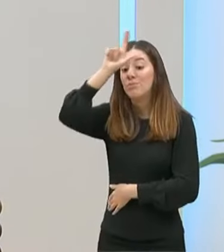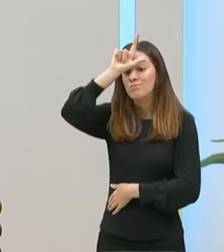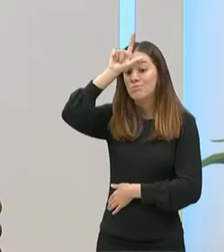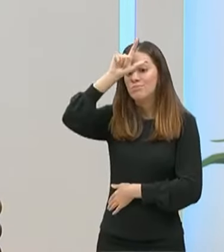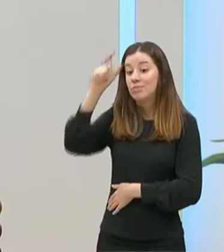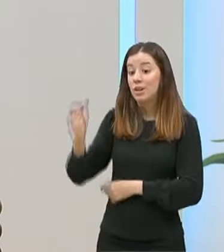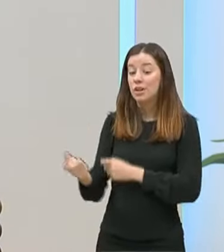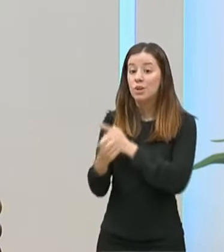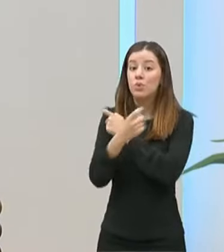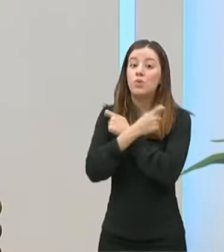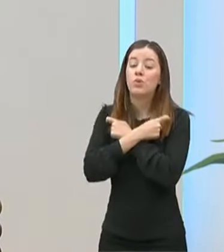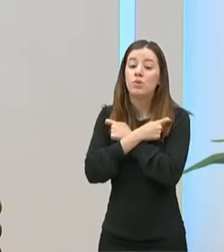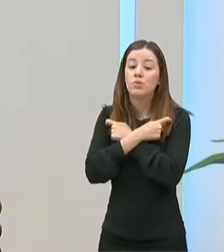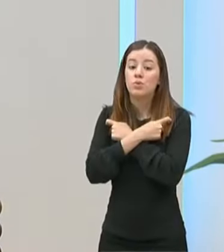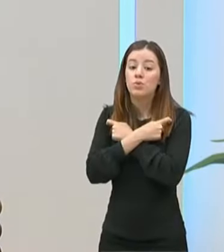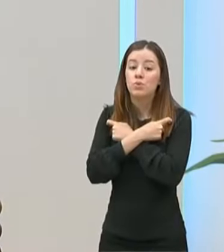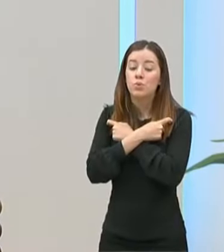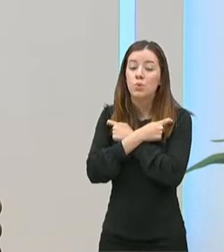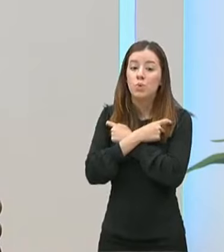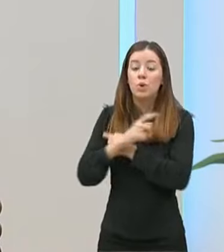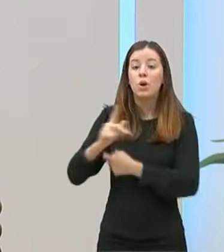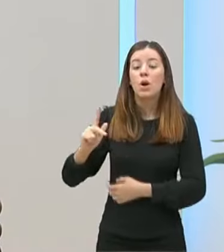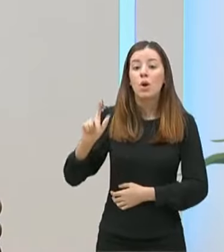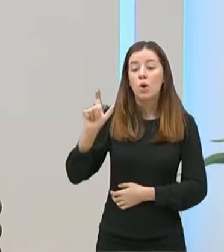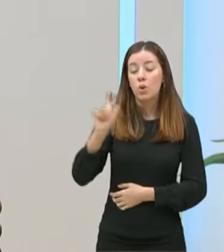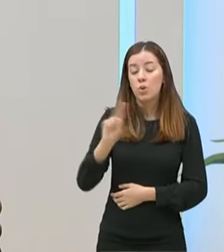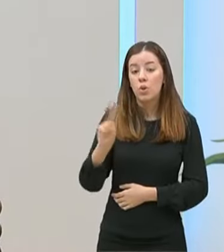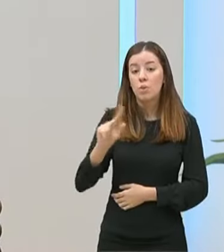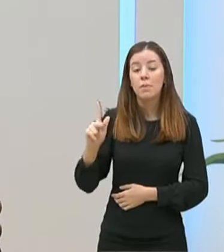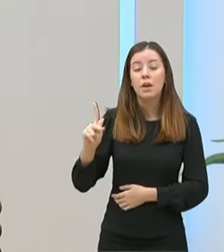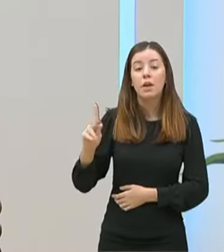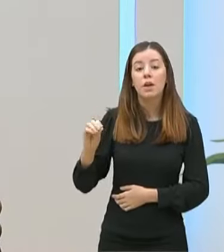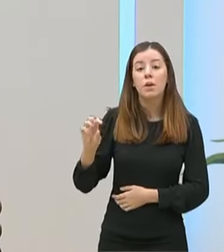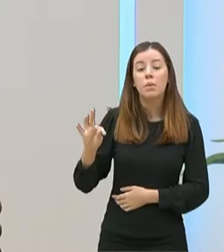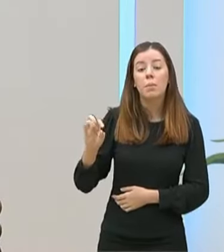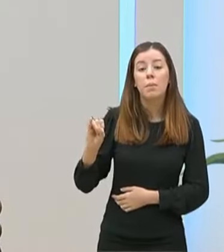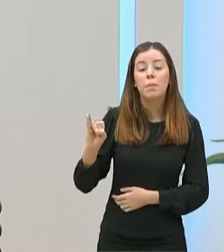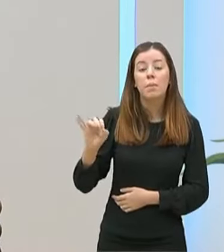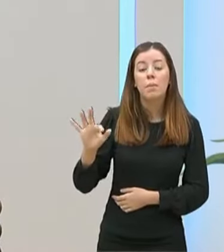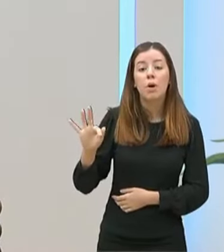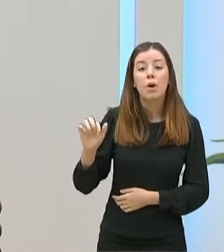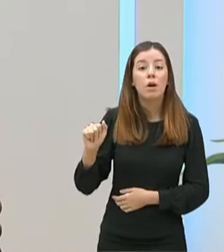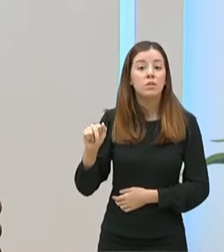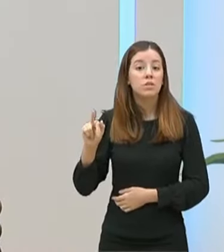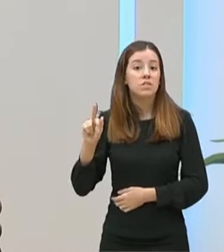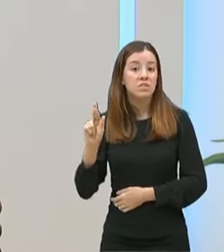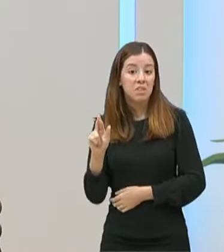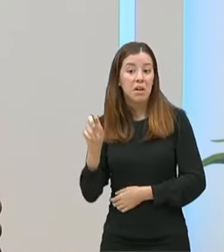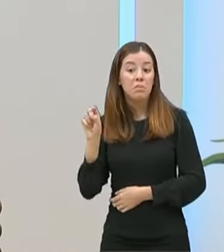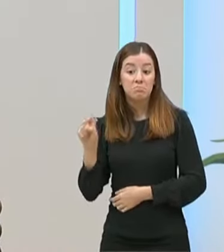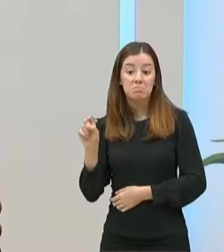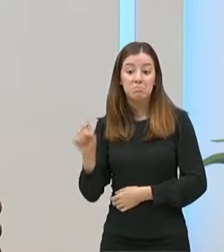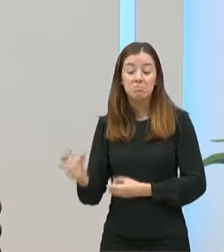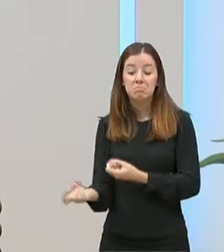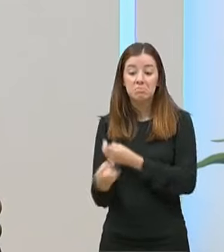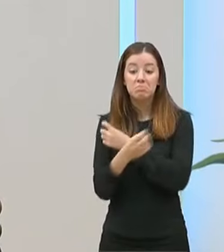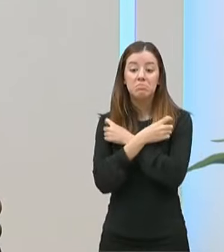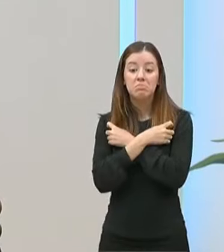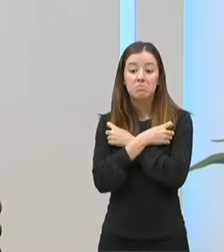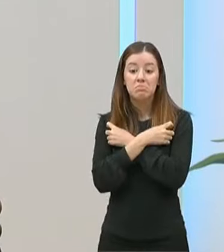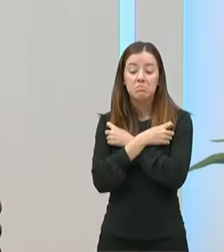capítulo 39, era eunuco de Faraó, capitão da guarda, varão egípcio. E ele